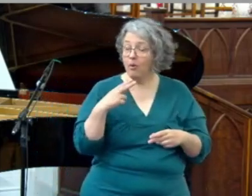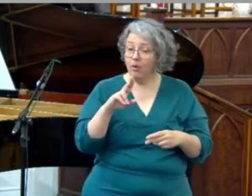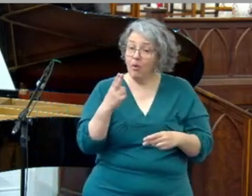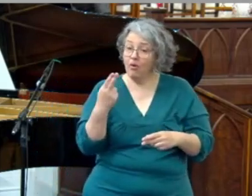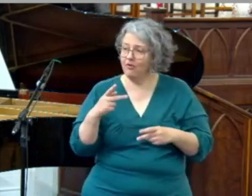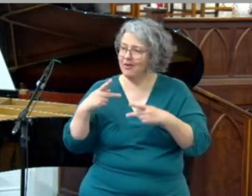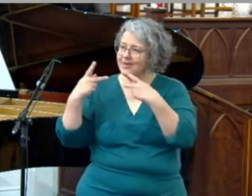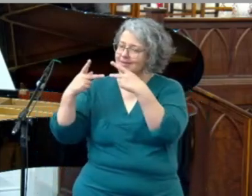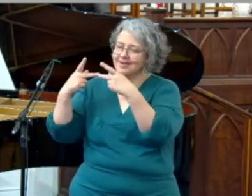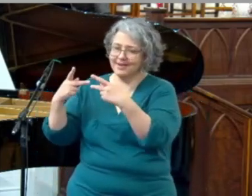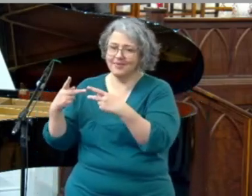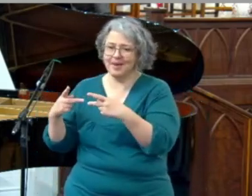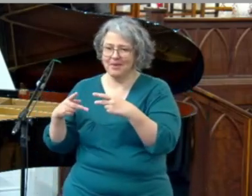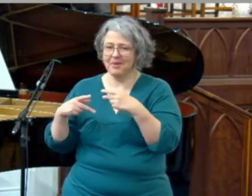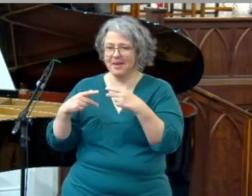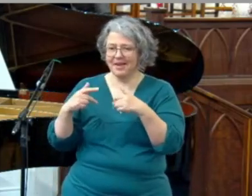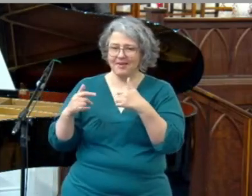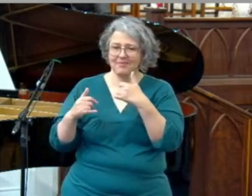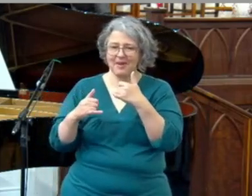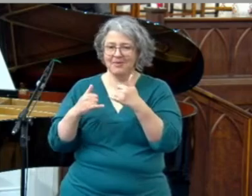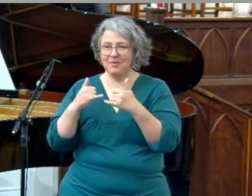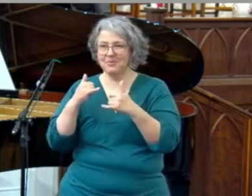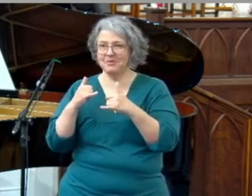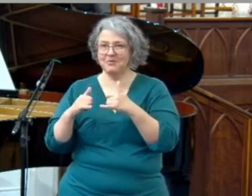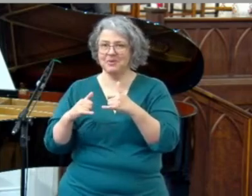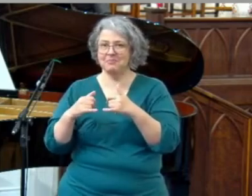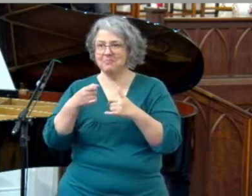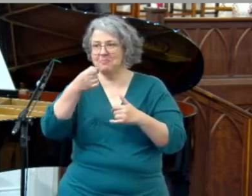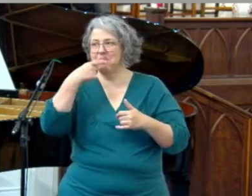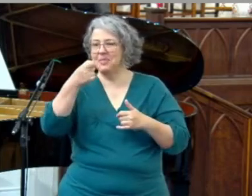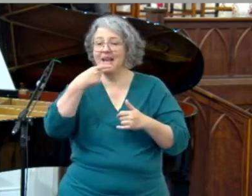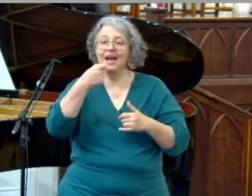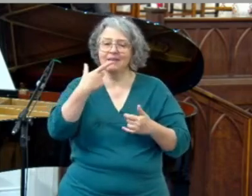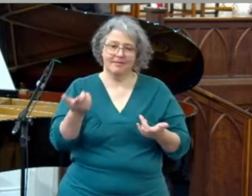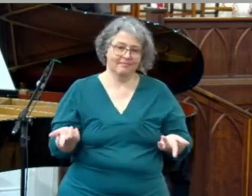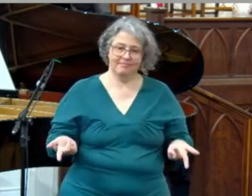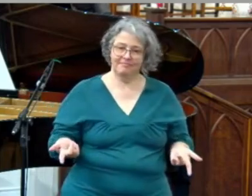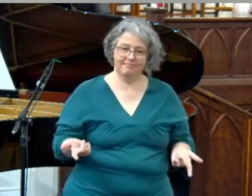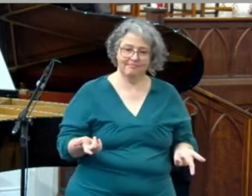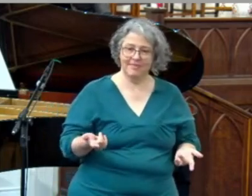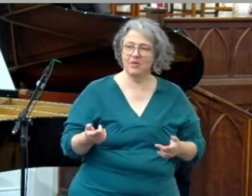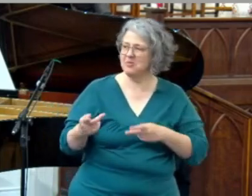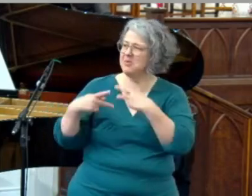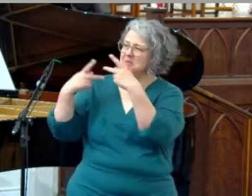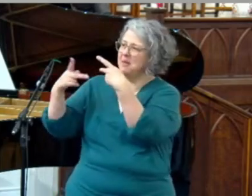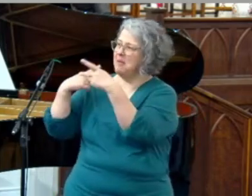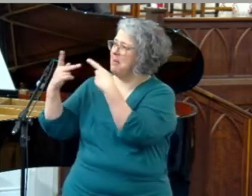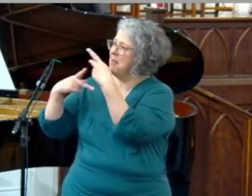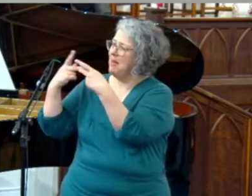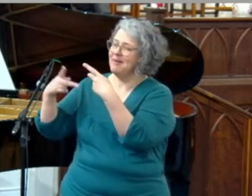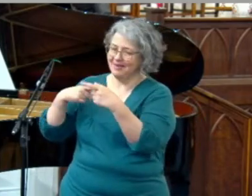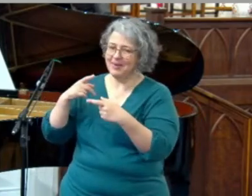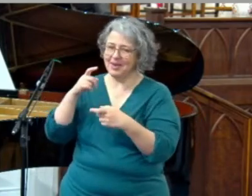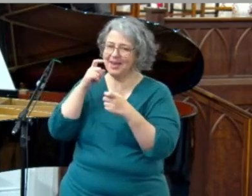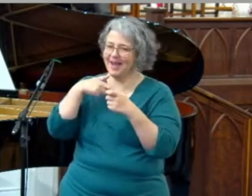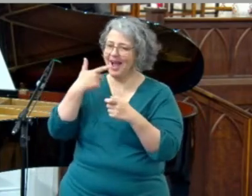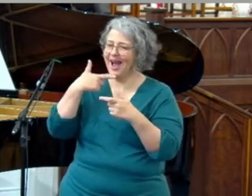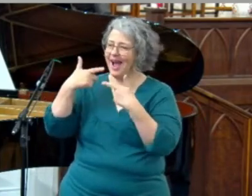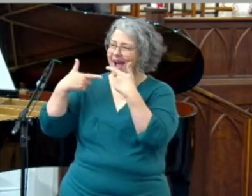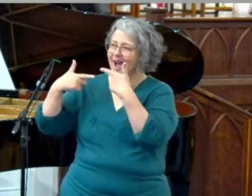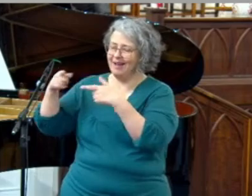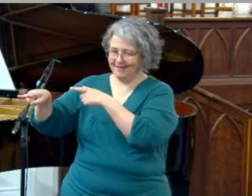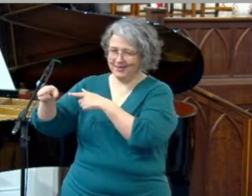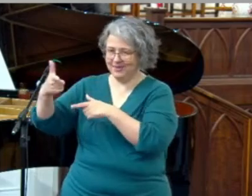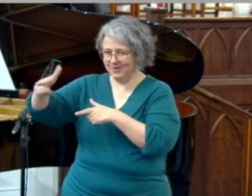seus ensinos. E algumas outras vezes trouxe palavras duras a